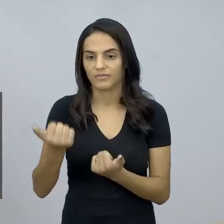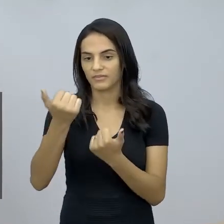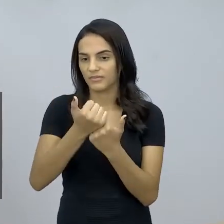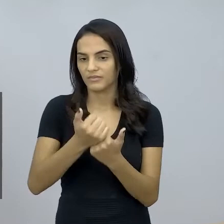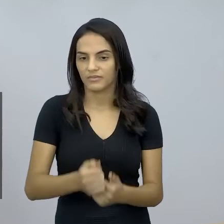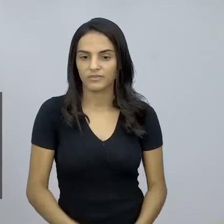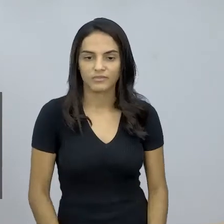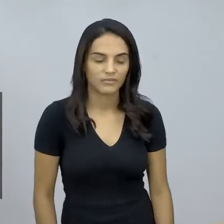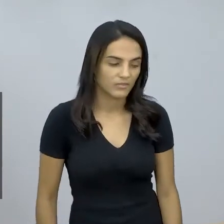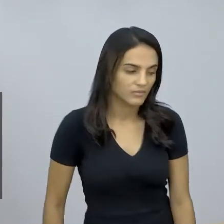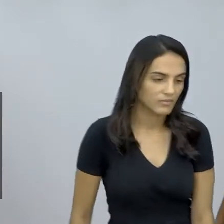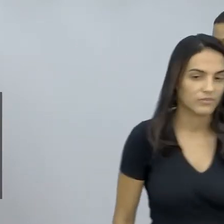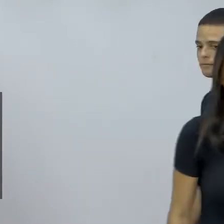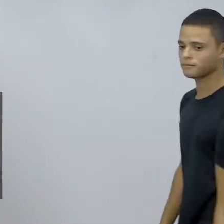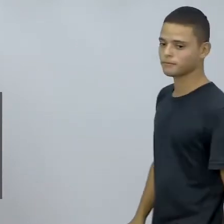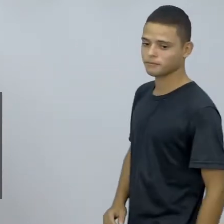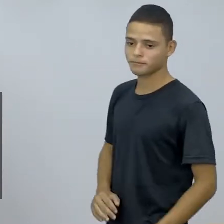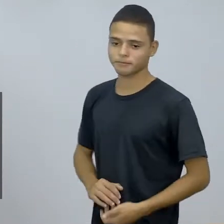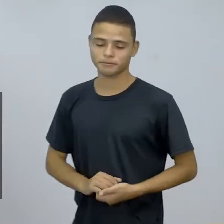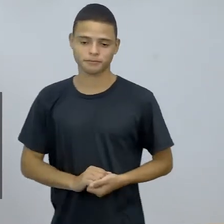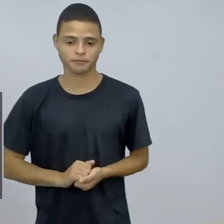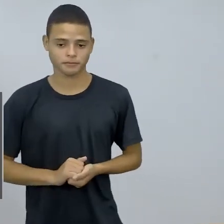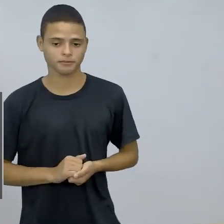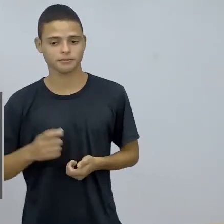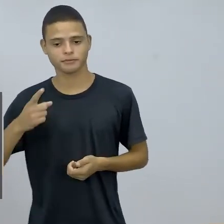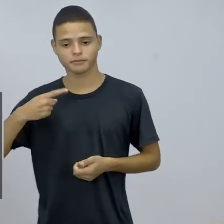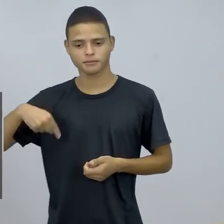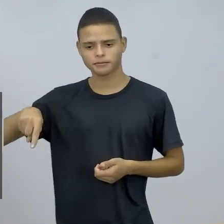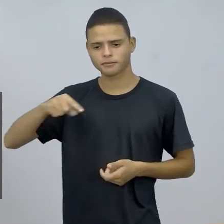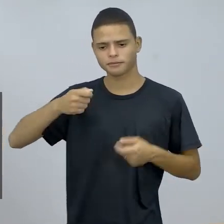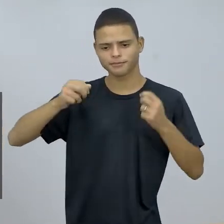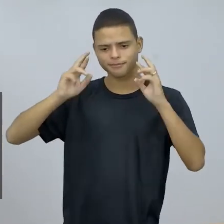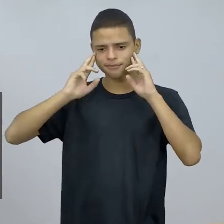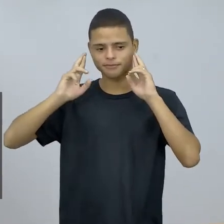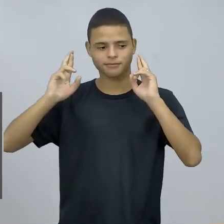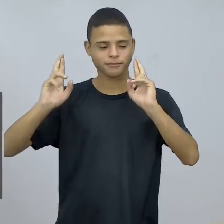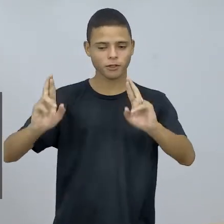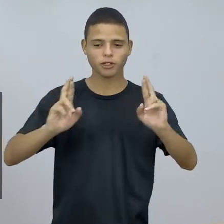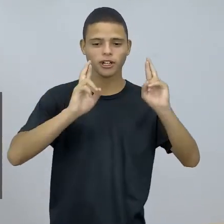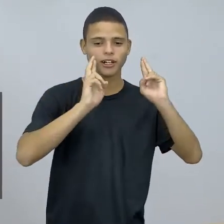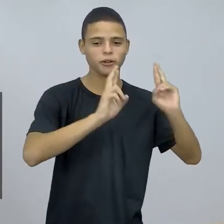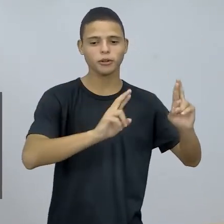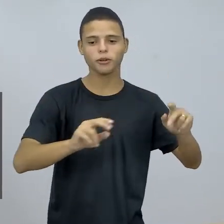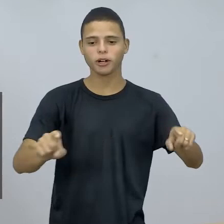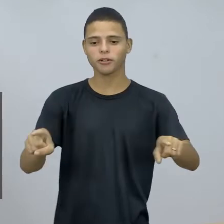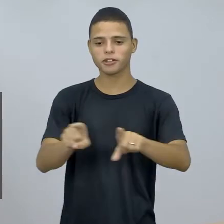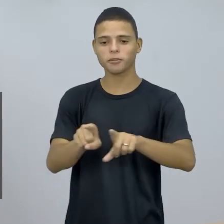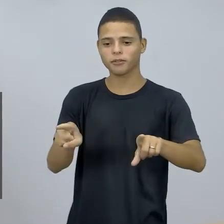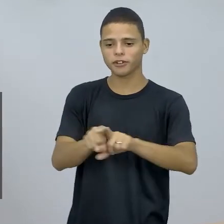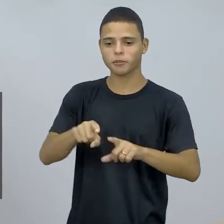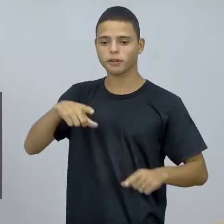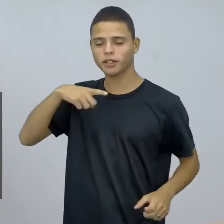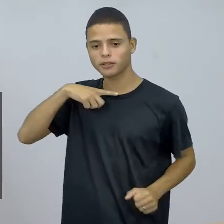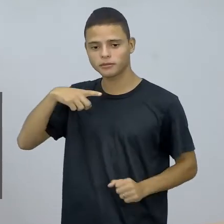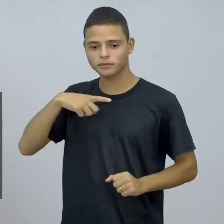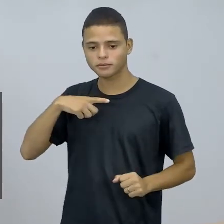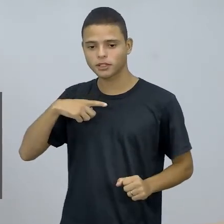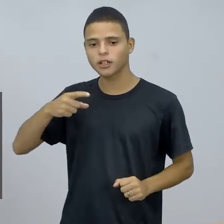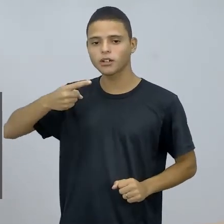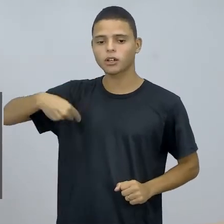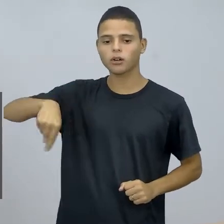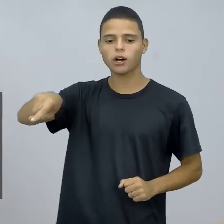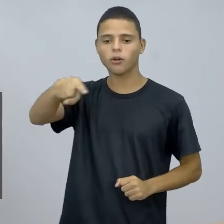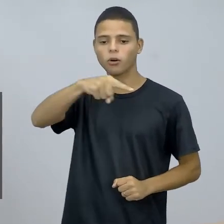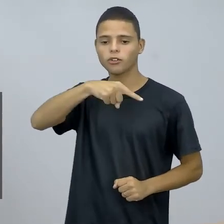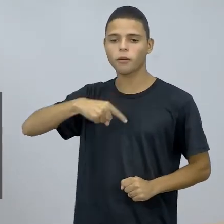não tem que ter, a gente tem que respeitar, é o respeito para o outro com ou sem deficiência, é